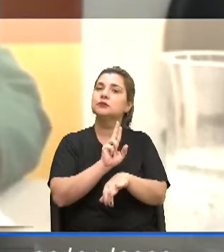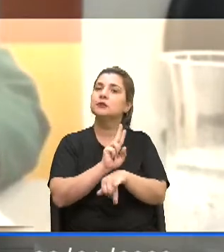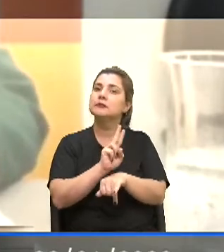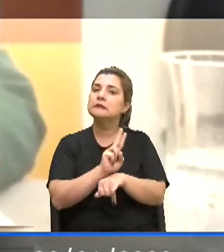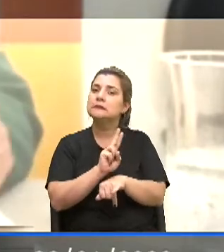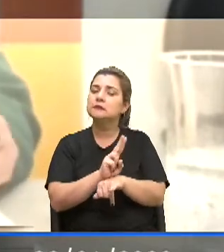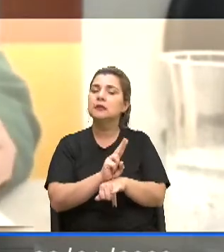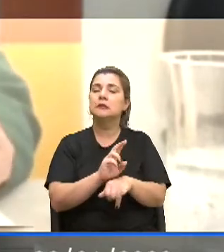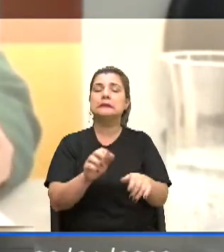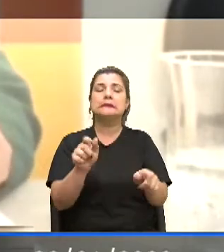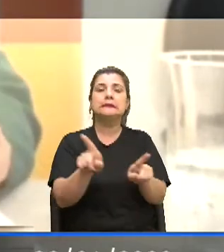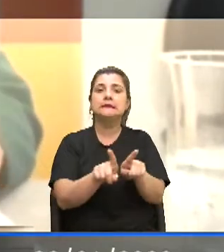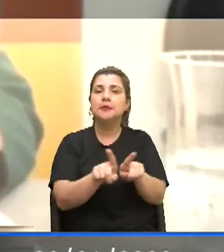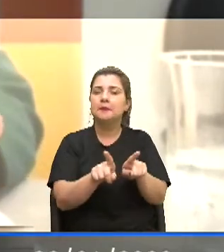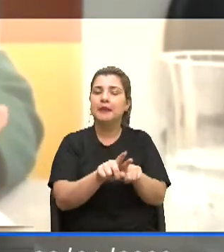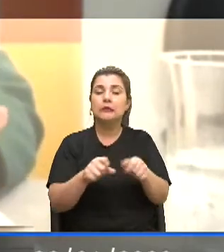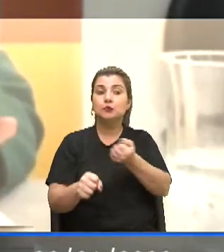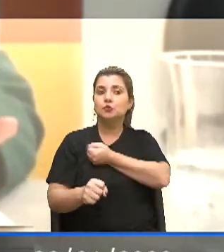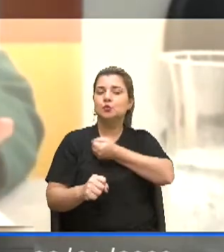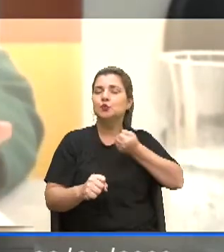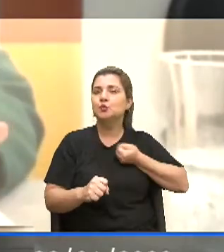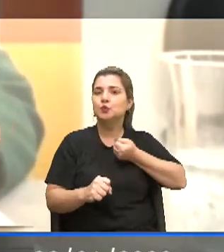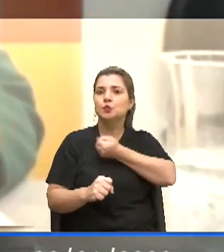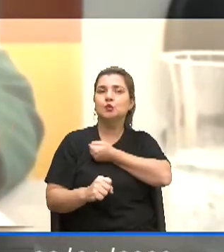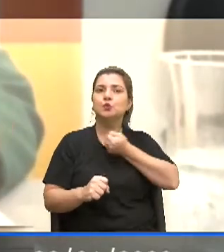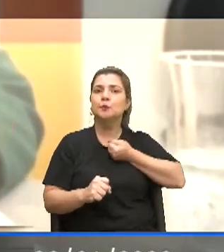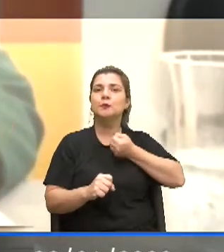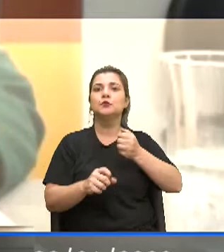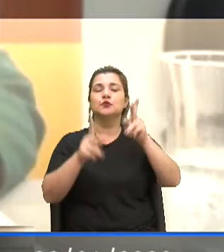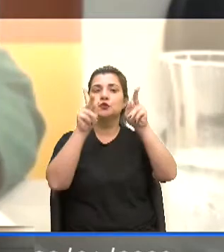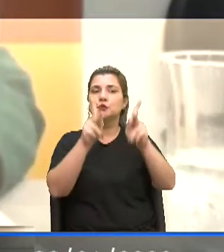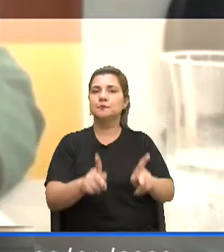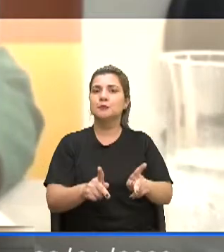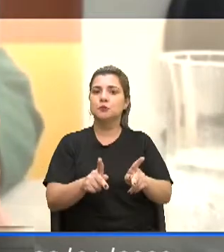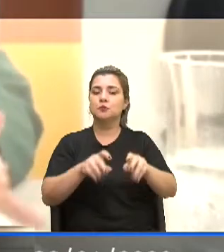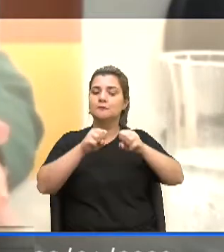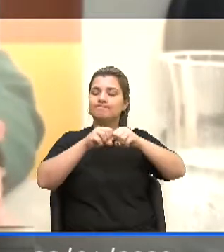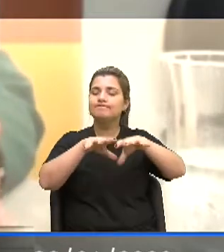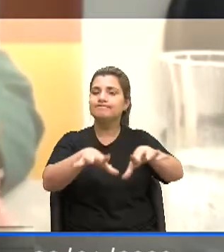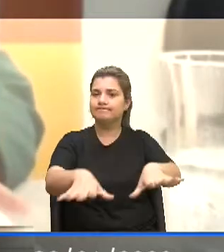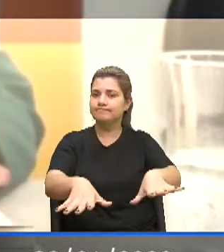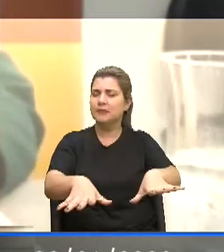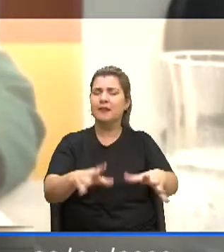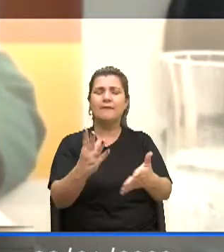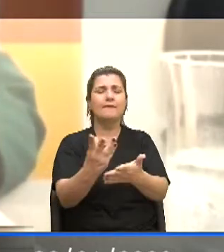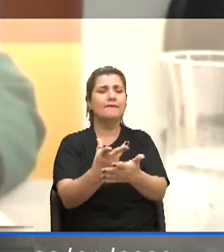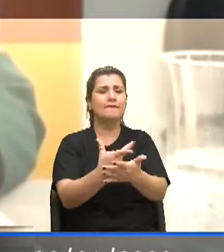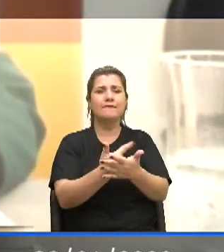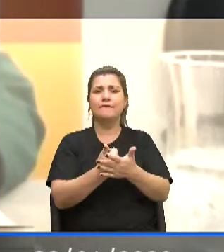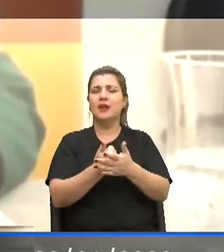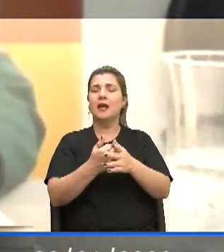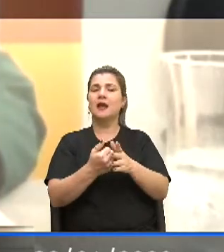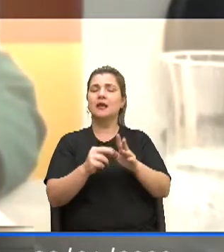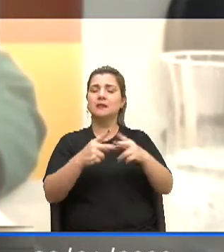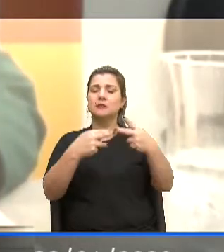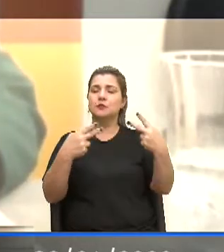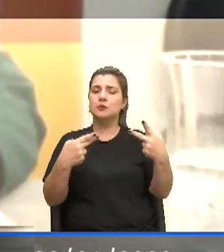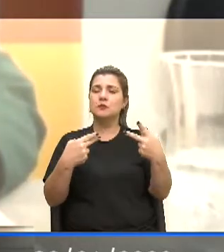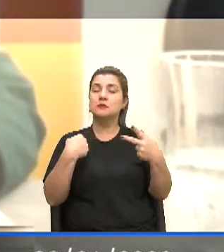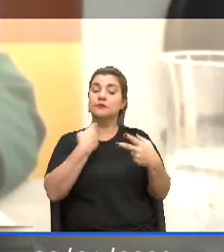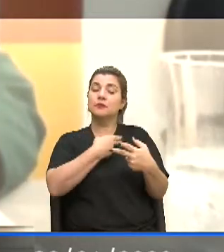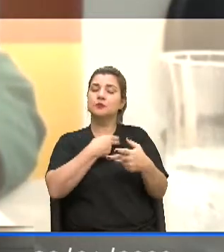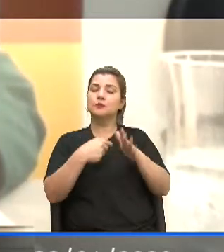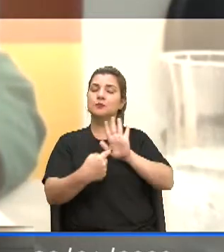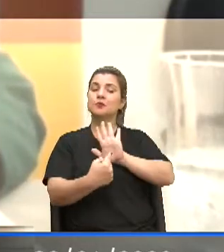casos. Enfim, são uma série de parâmetros que vai nos mostrar